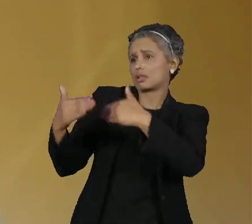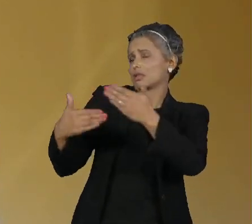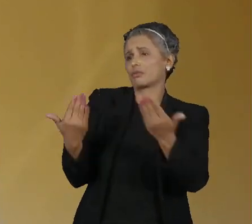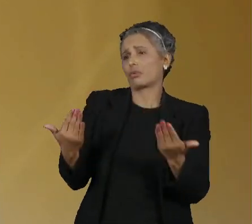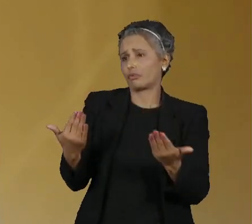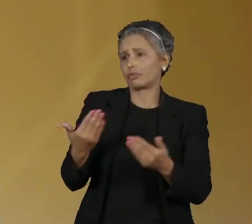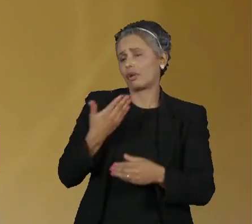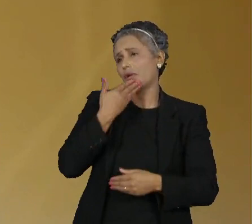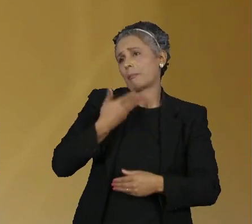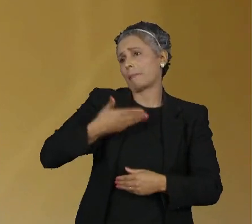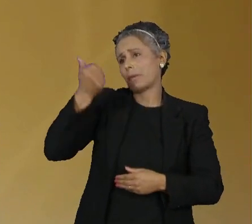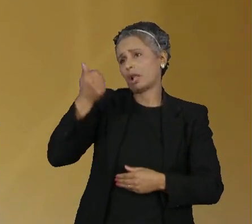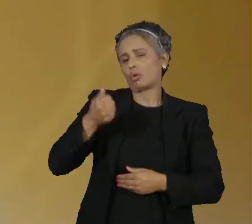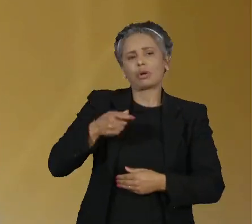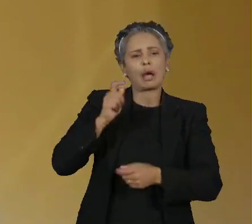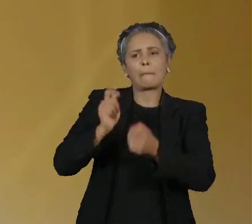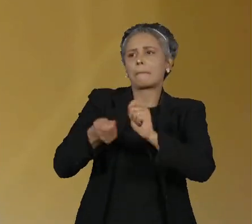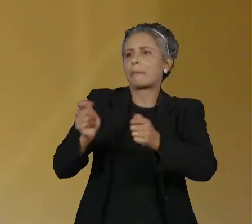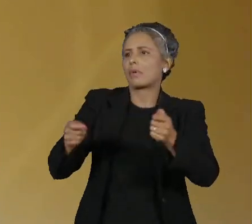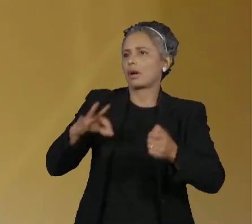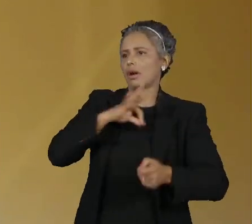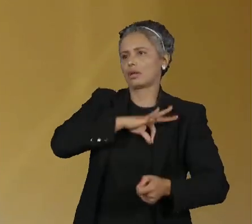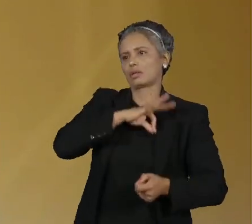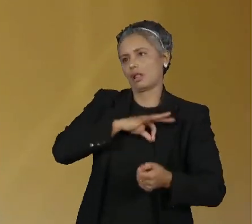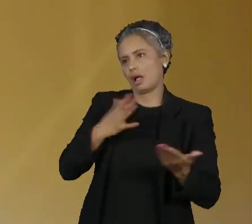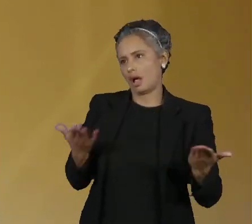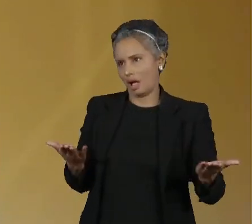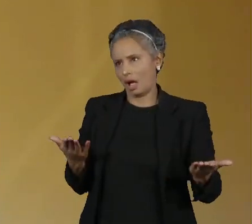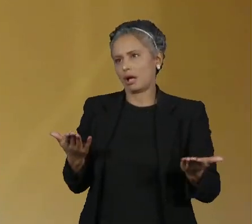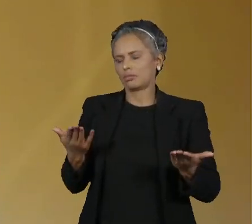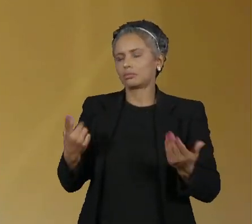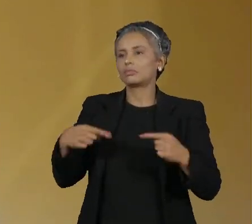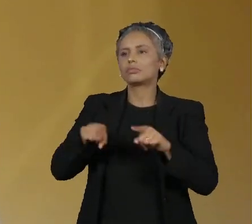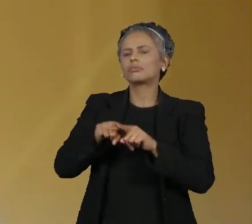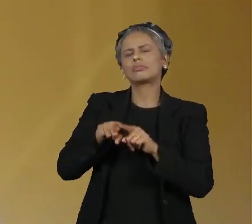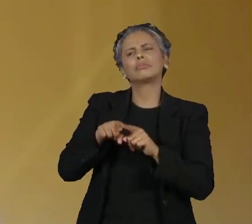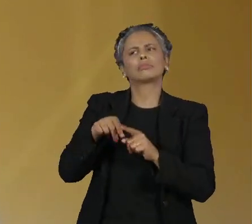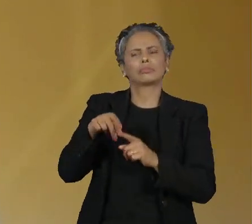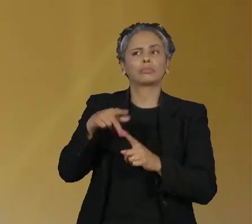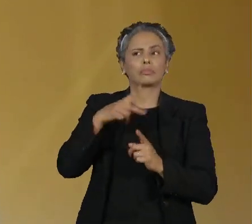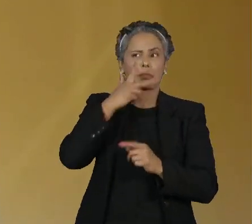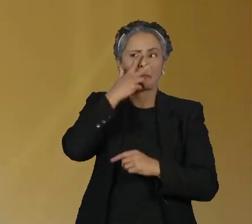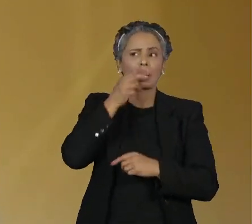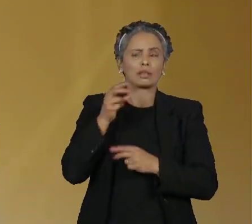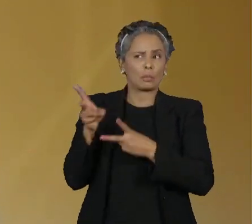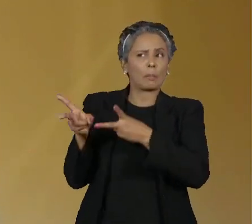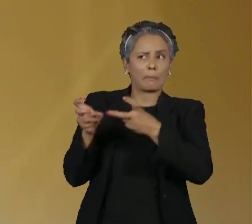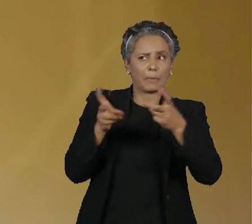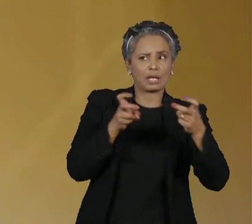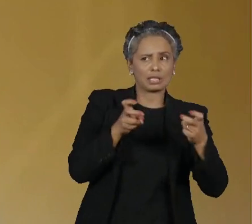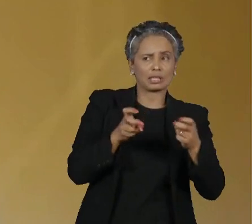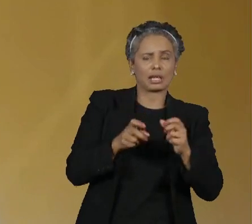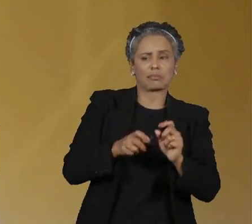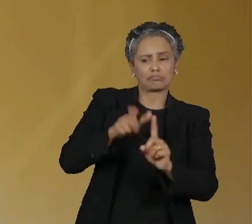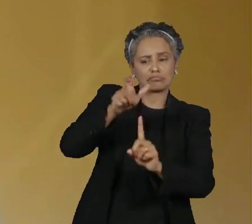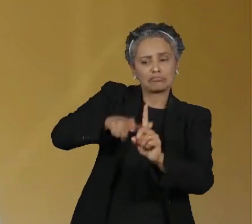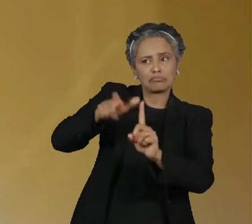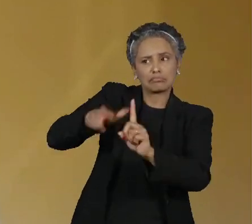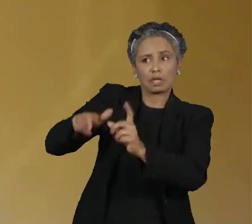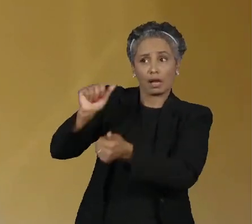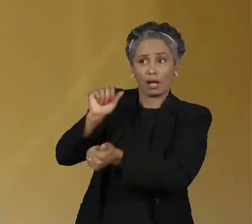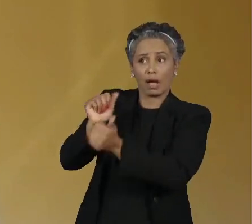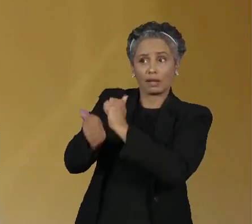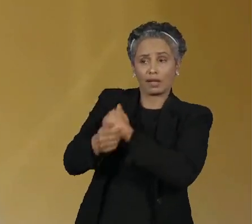proposital ali, e não orgânica, né? A gente vê um aumento dos salários quando a gente fala das atletas.